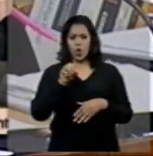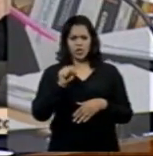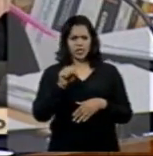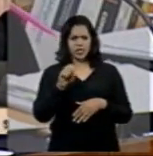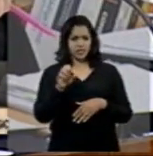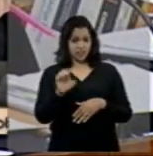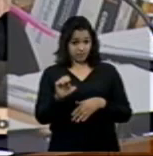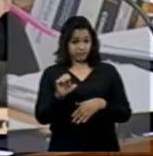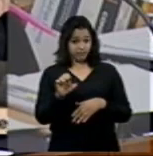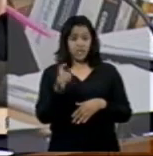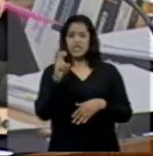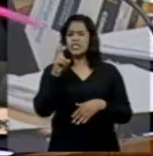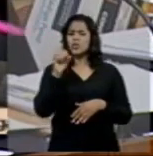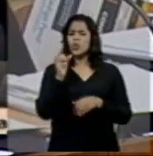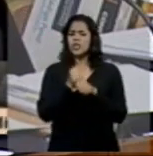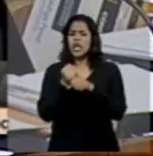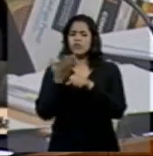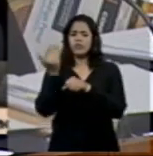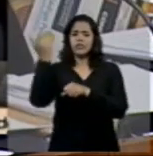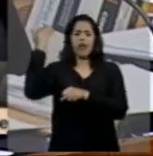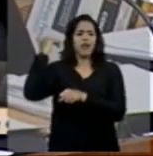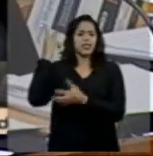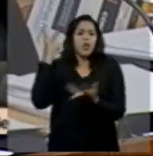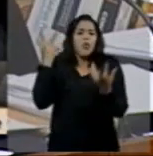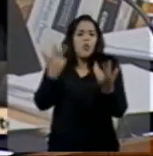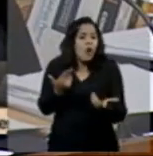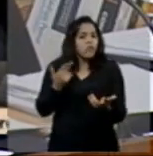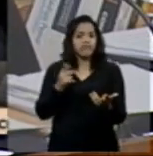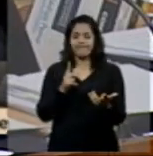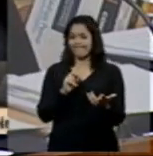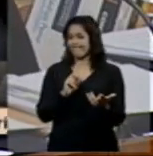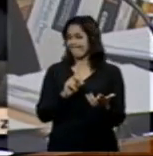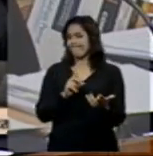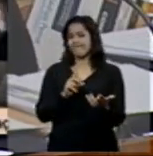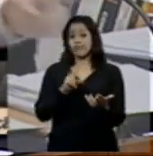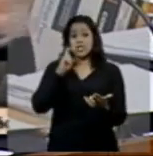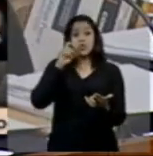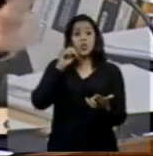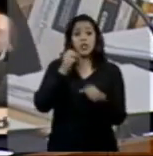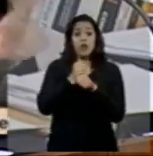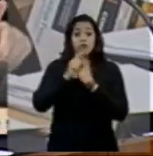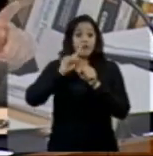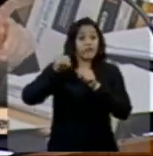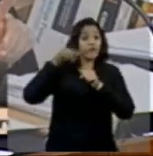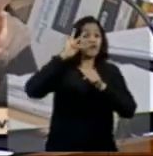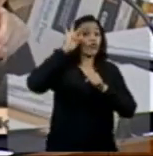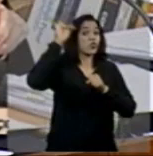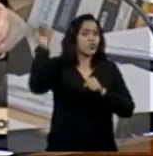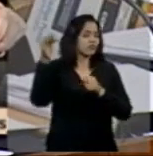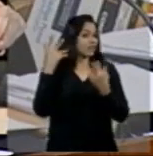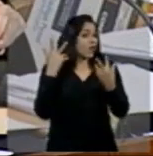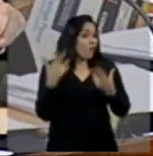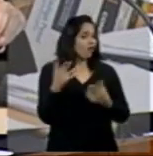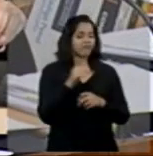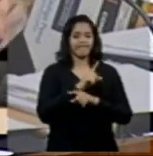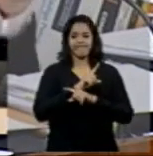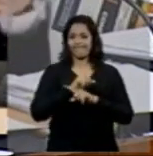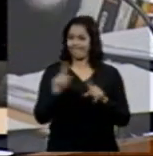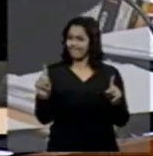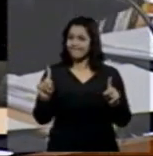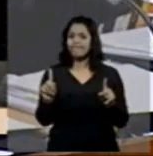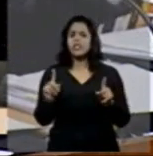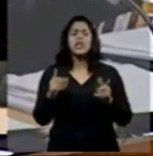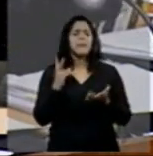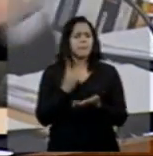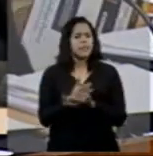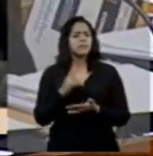atrás, certamente não será o mesmo daqui 50 anos, e com todas as alterações